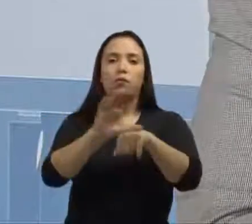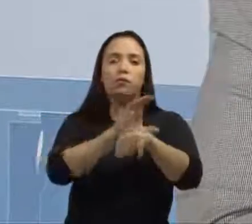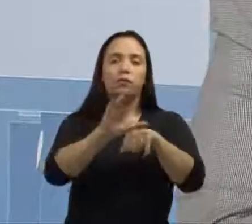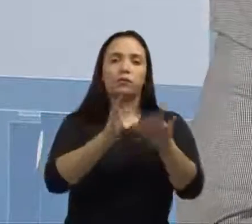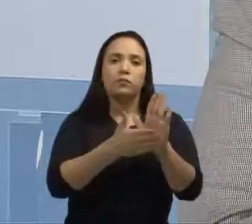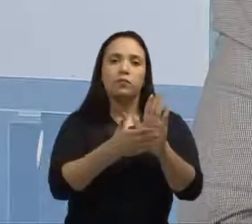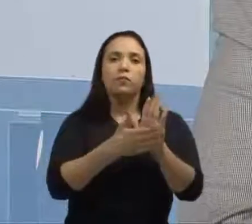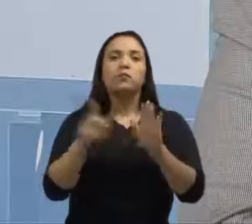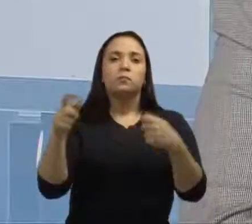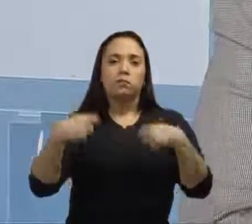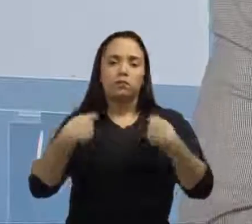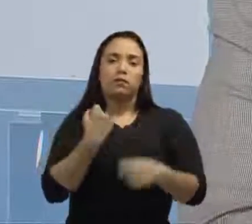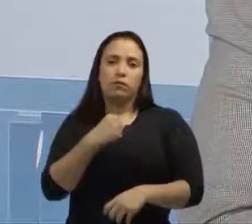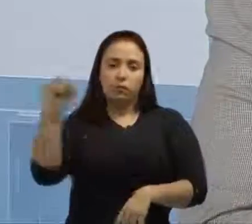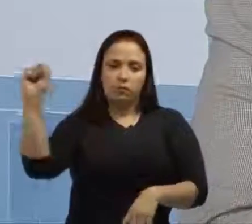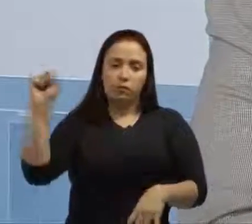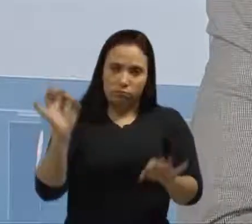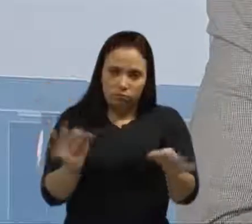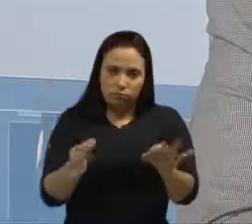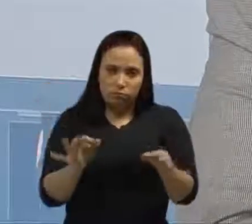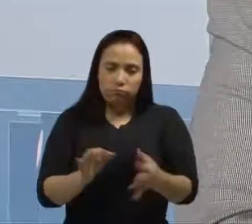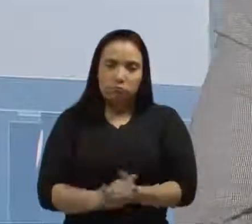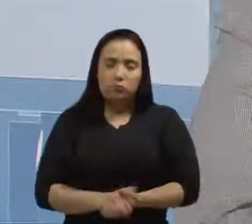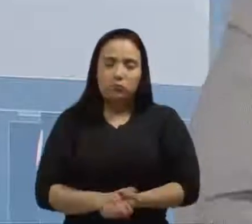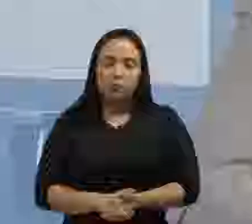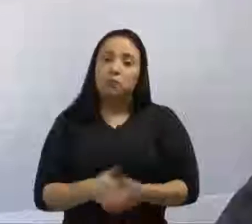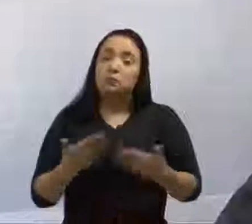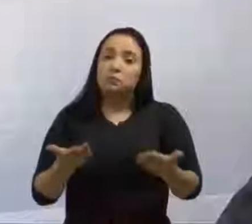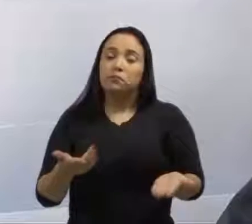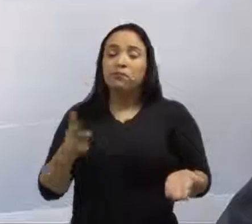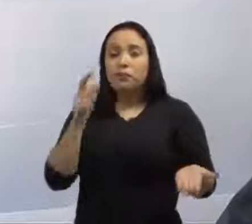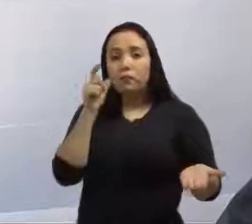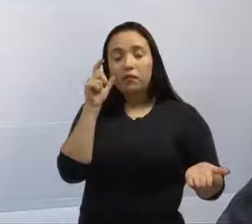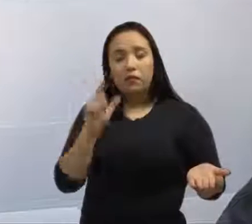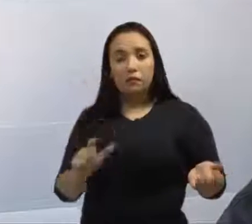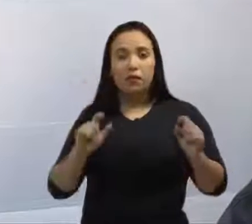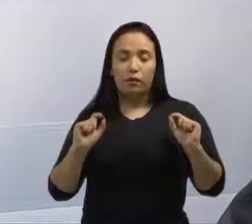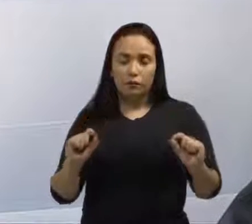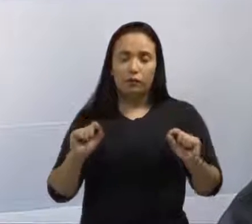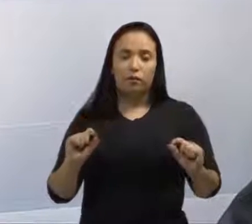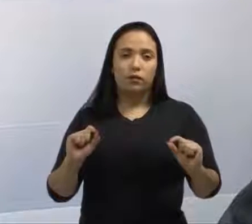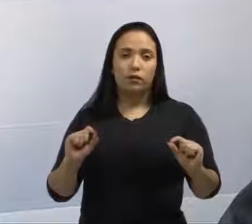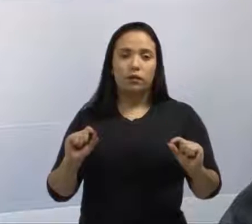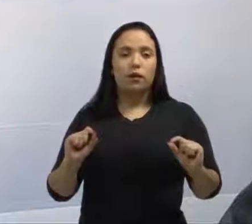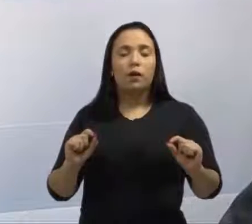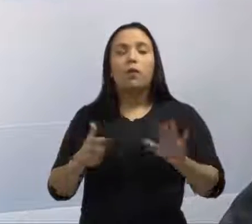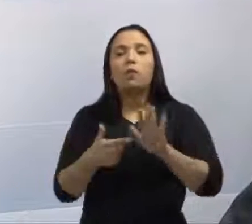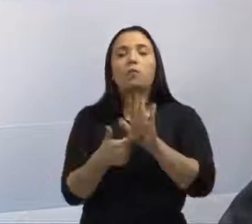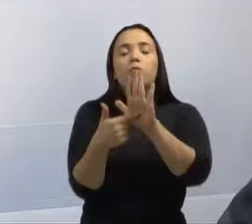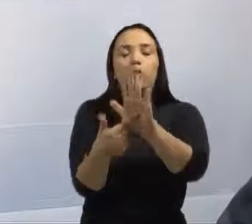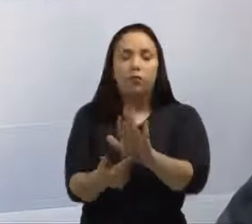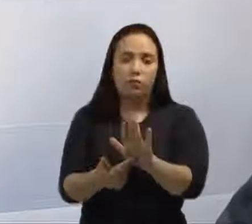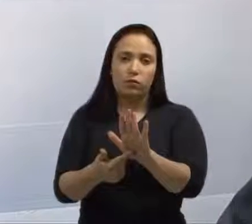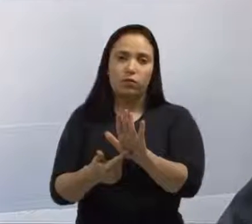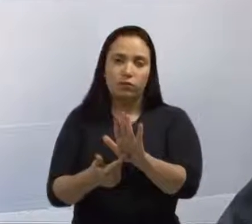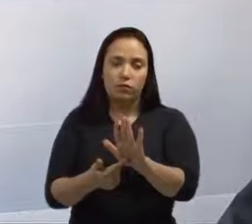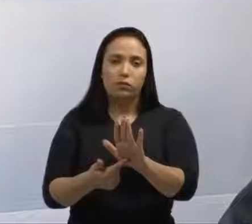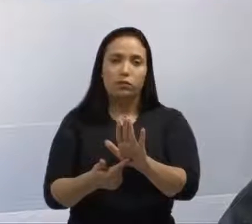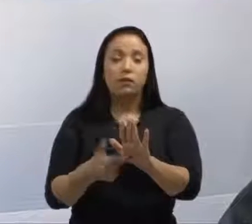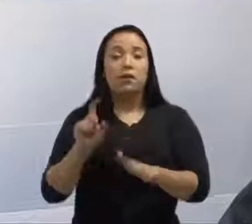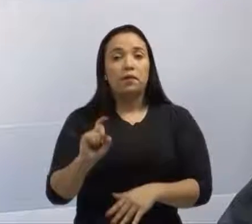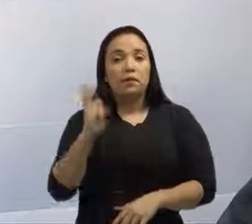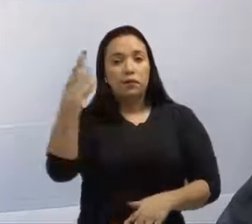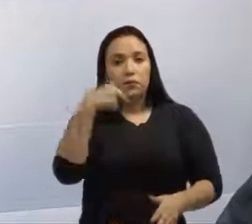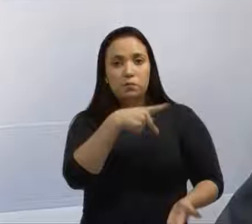princípio constitucional, que é a presunção da inocência. É isso, né, Luiz? O mais interessante de tudo isso é que